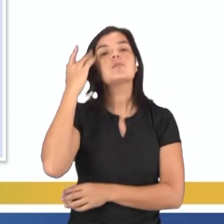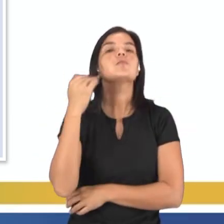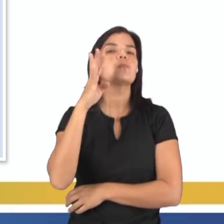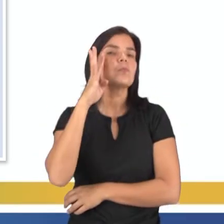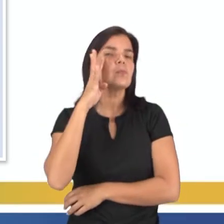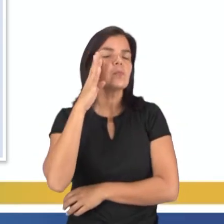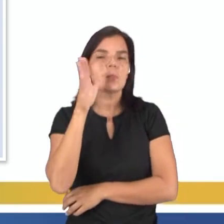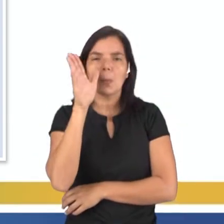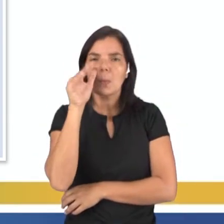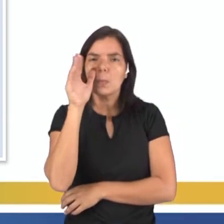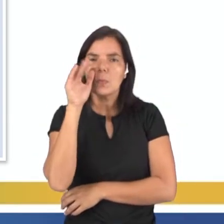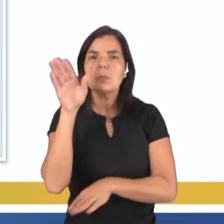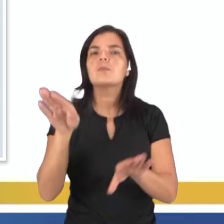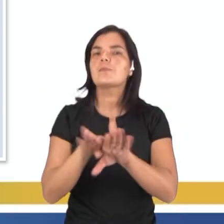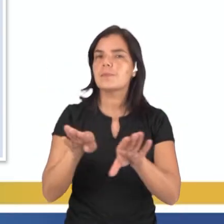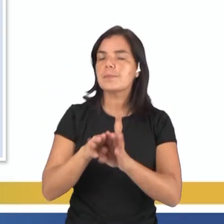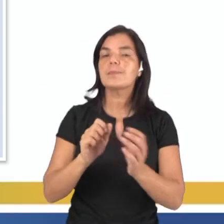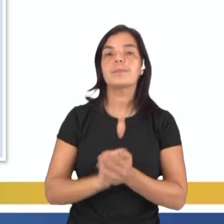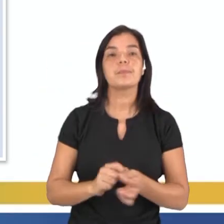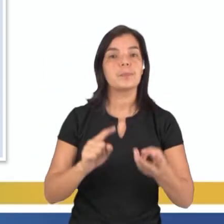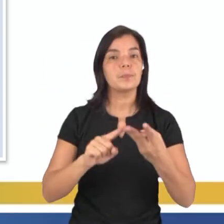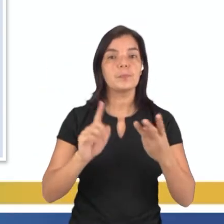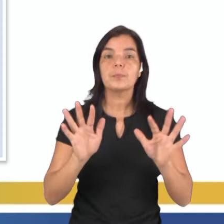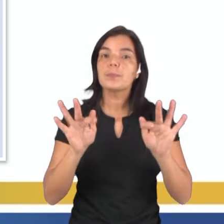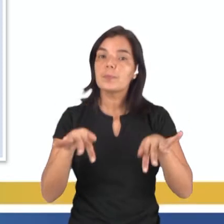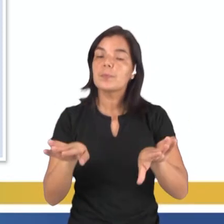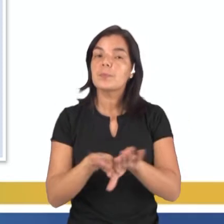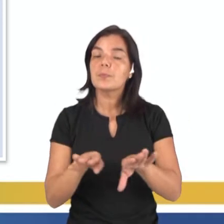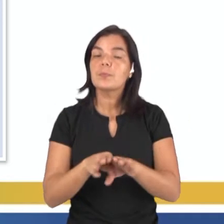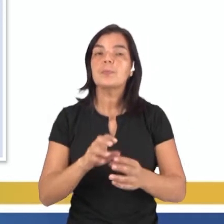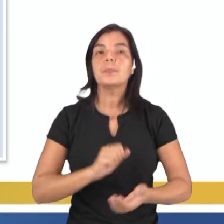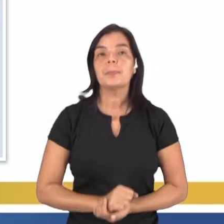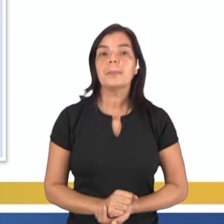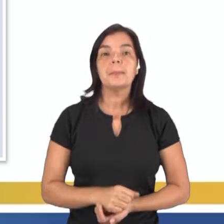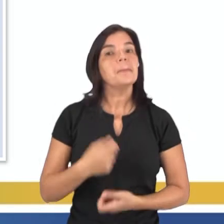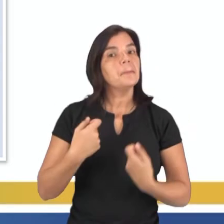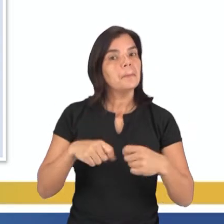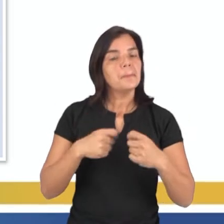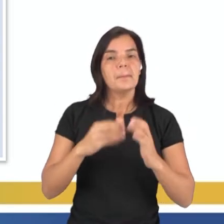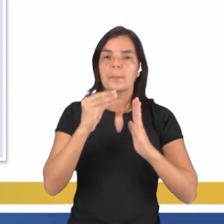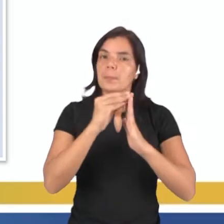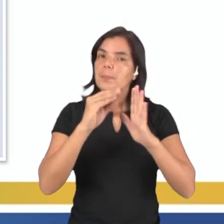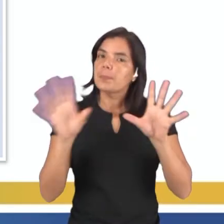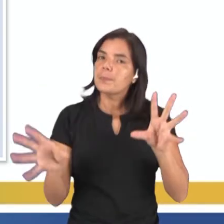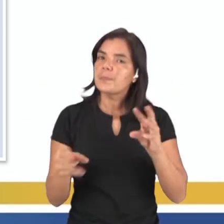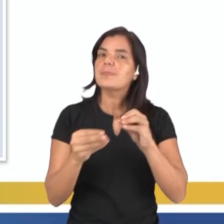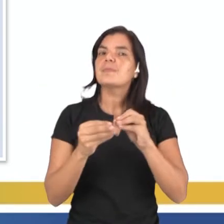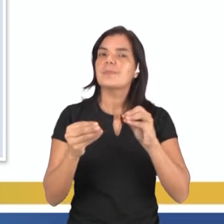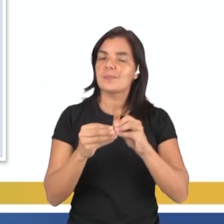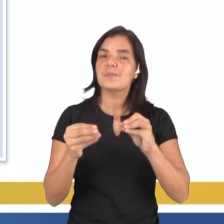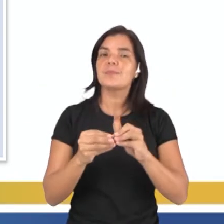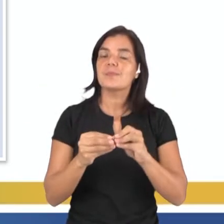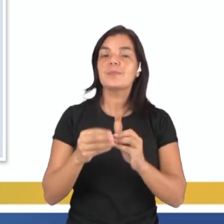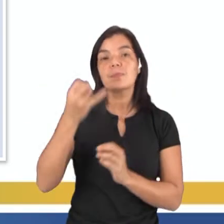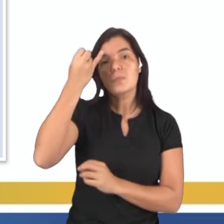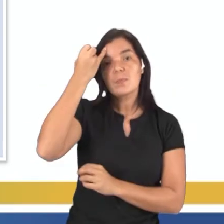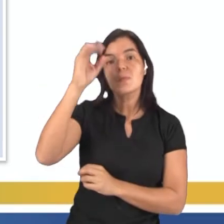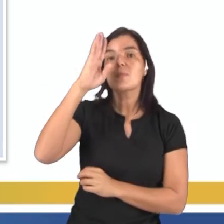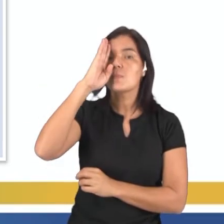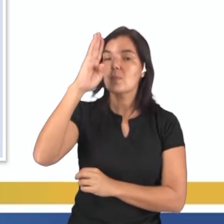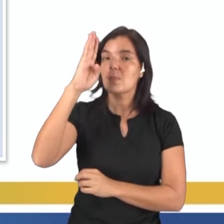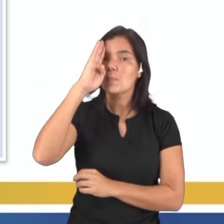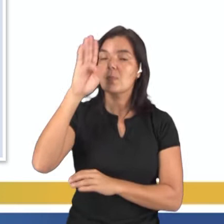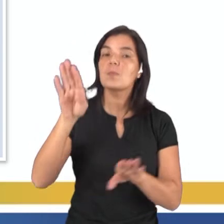vivo o interesse deles. E na conclusão, que é o encerramento, você sintetiza e salienta as ideias